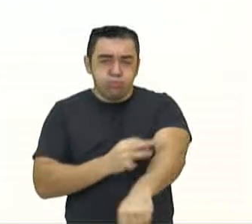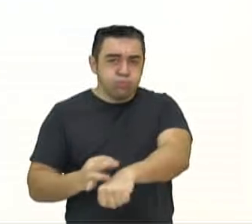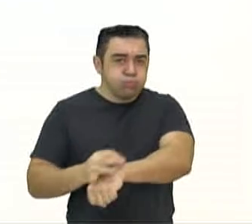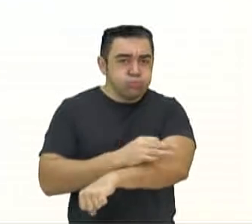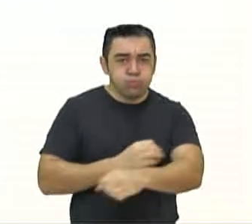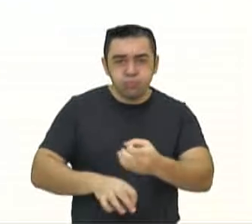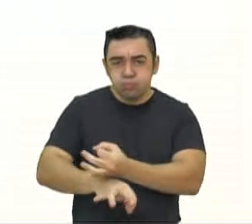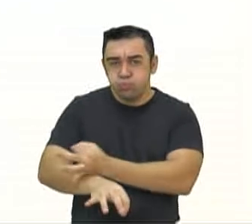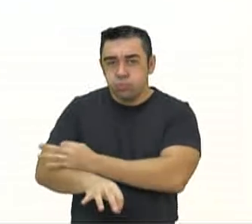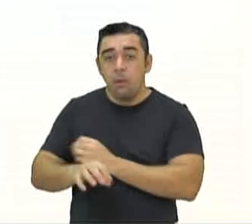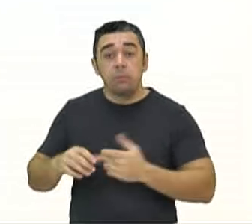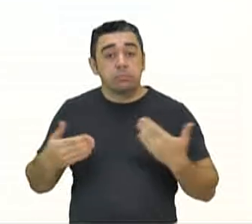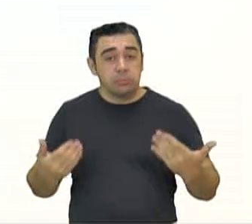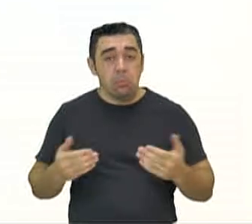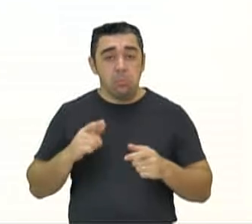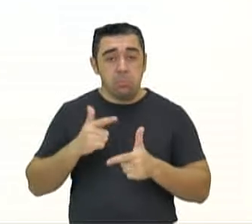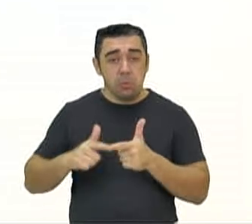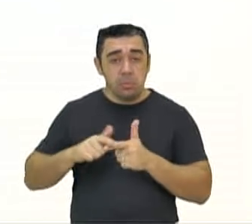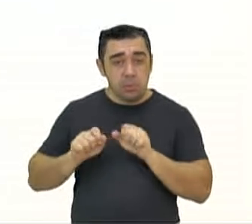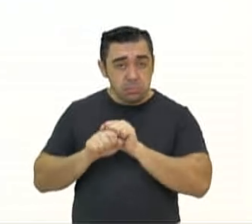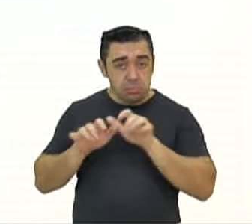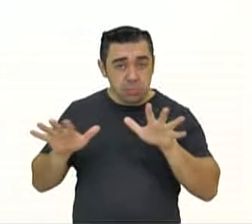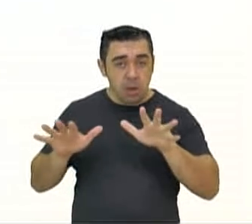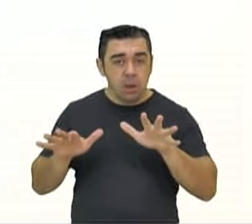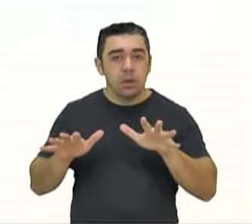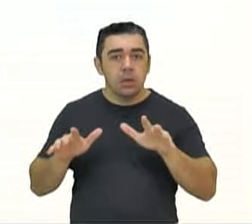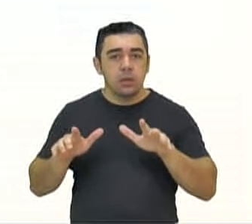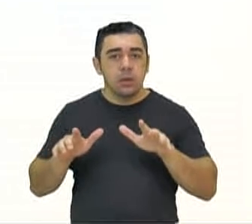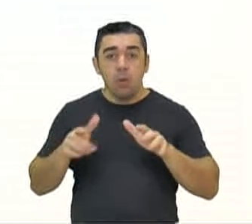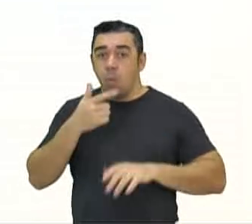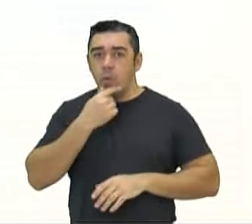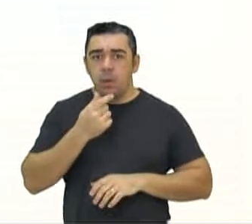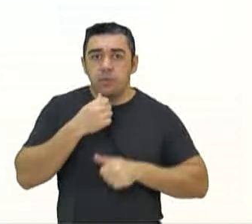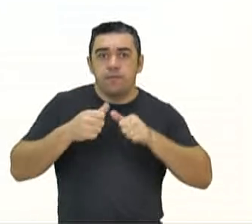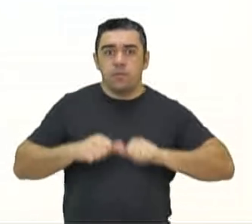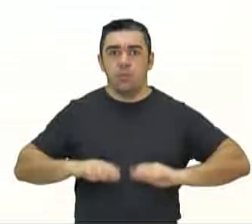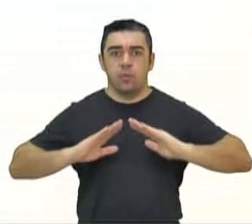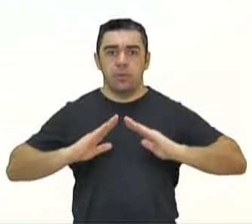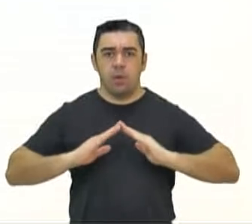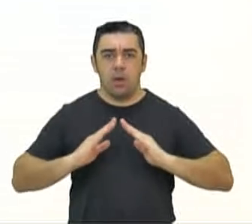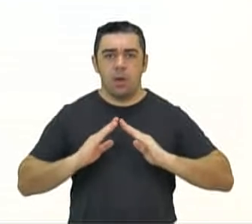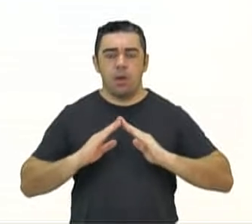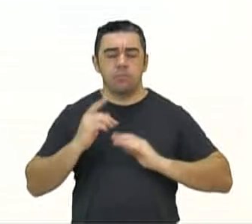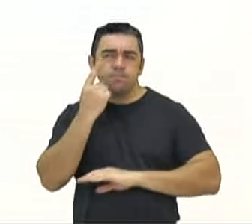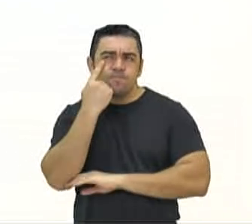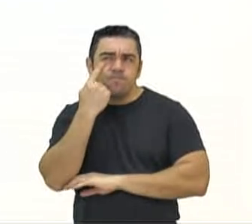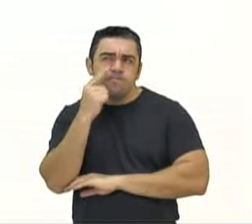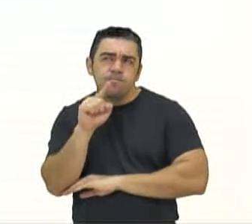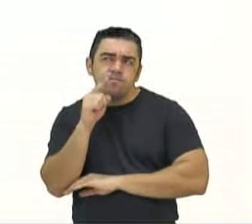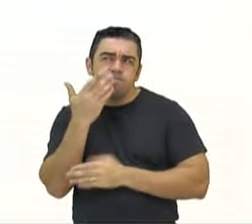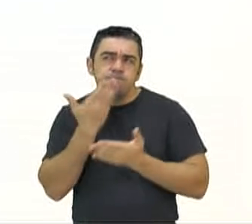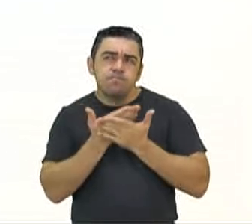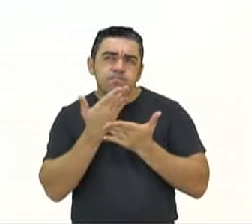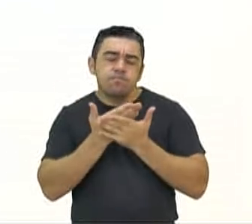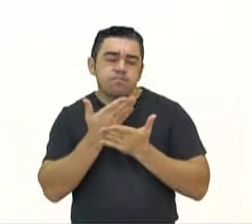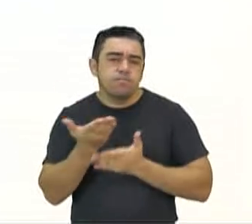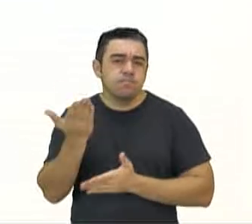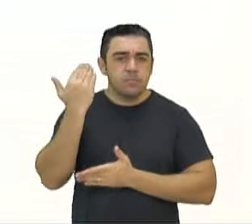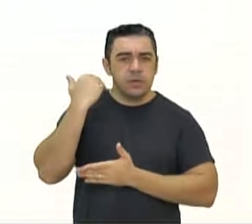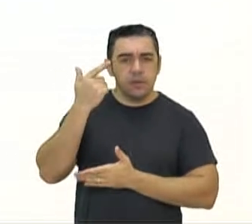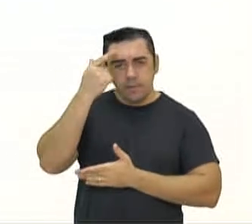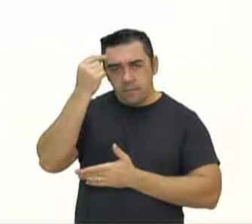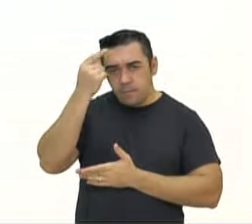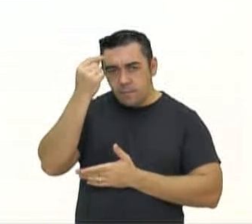epidemia o impedia de sair de casa, Newton se dedicou a rever tudo o que tinha aprendido na faculdade. A